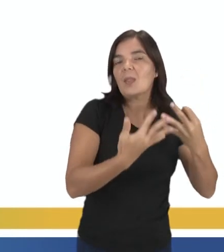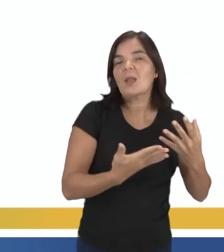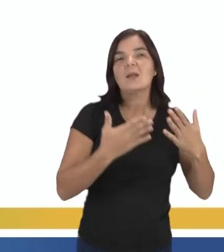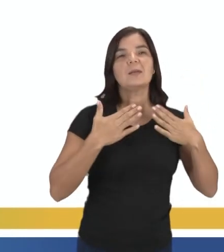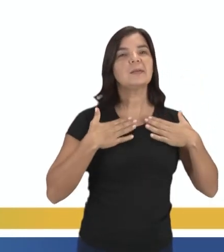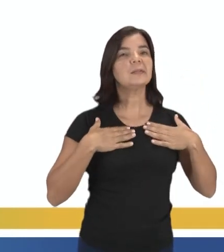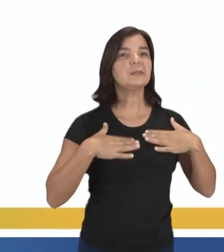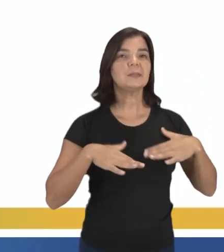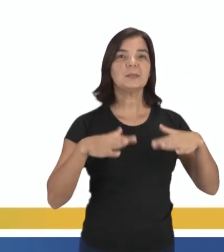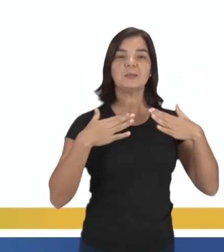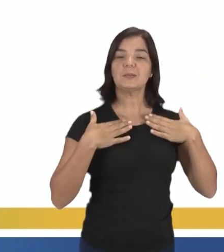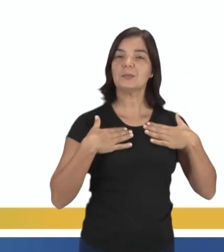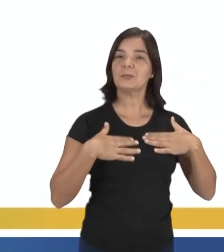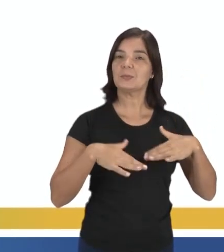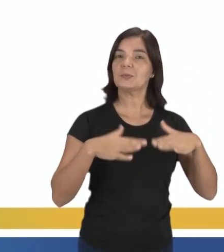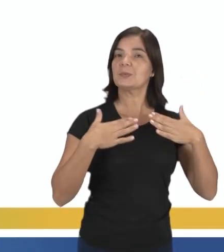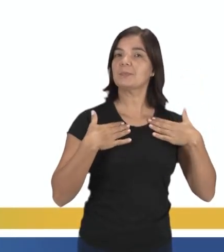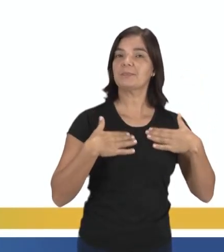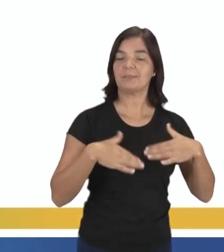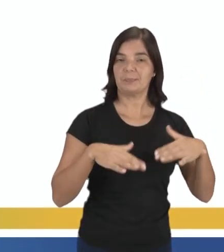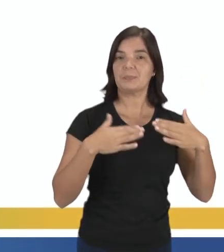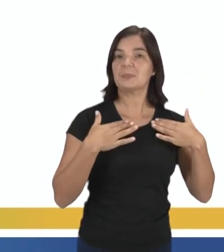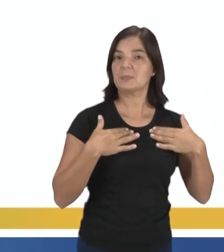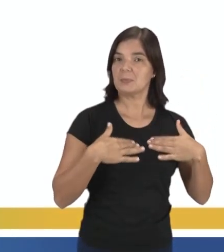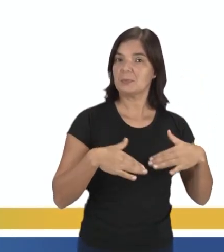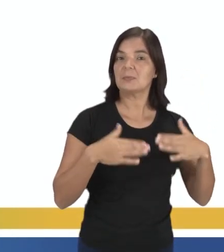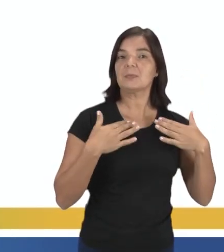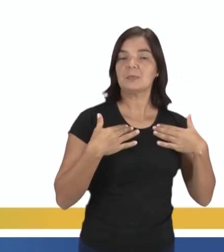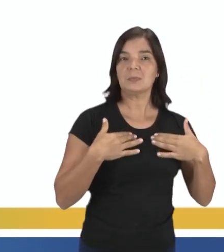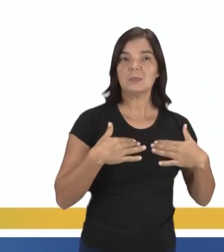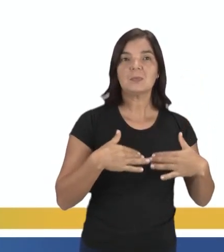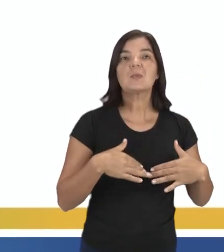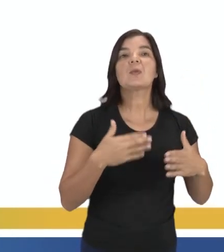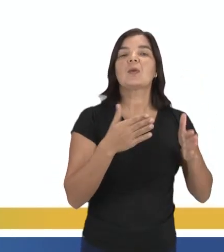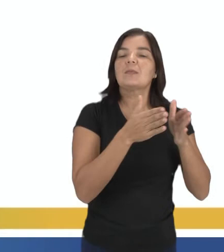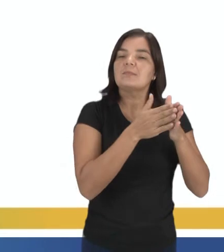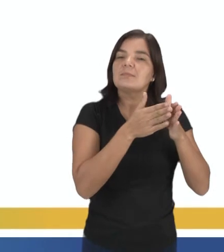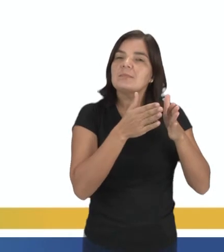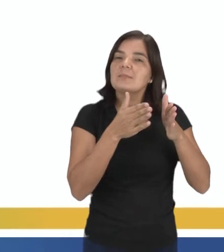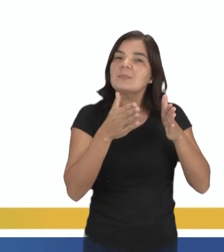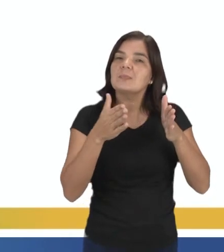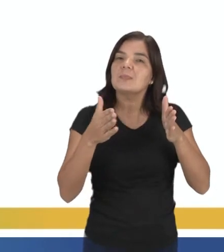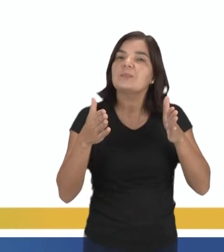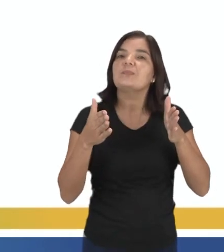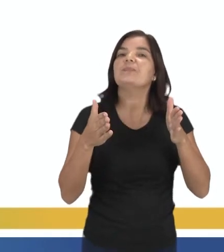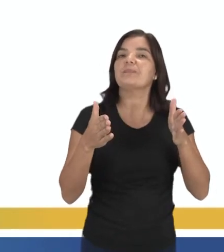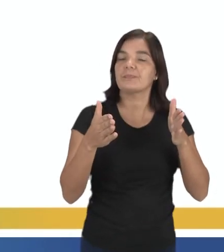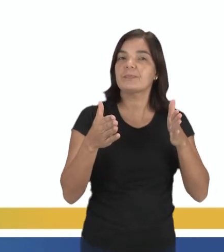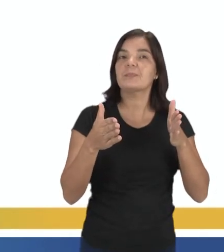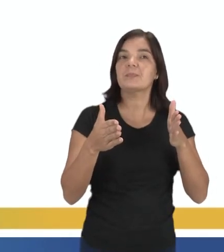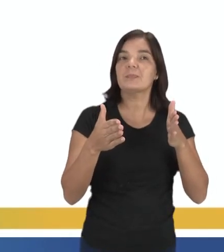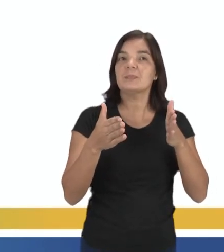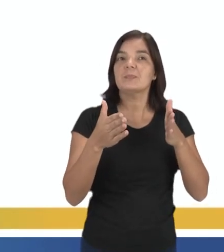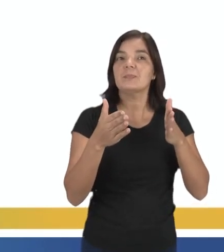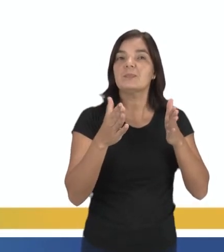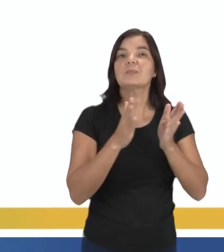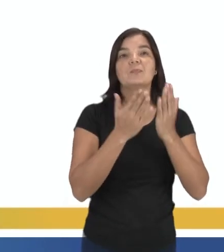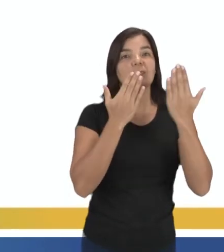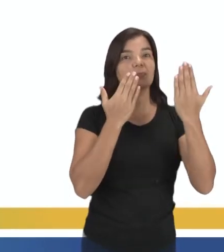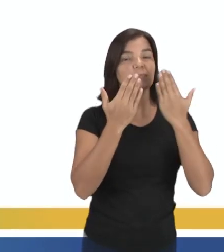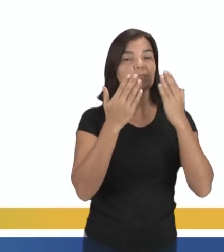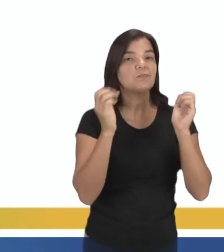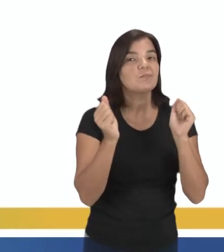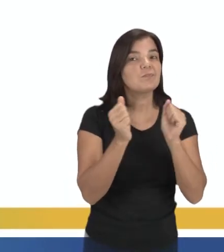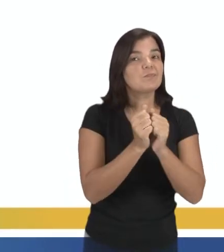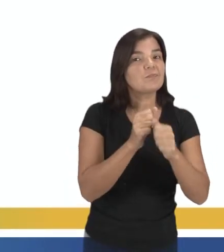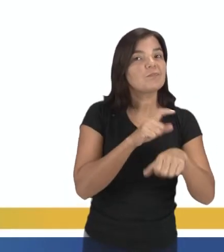professora, desse momento que era lá atrás, o romantismo? Lenta, acompanhando o tempo psicológico